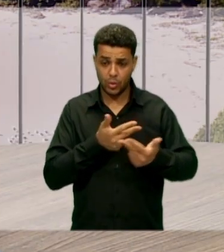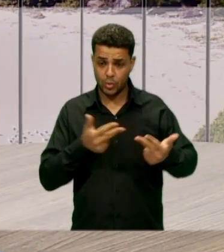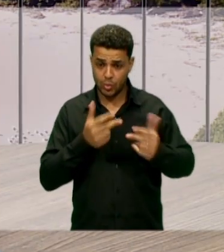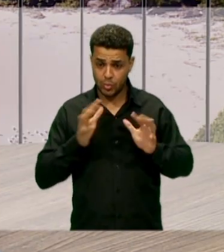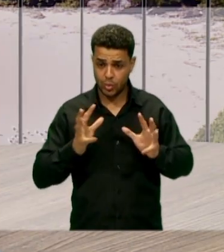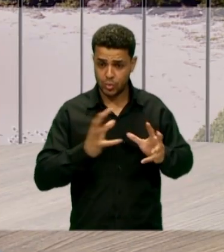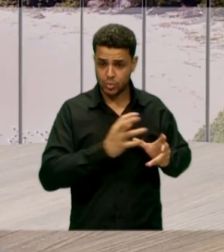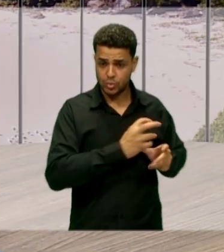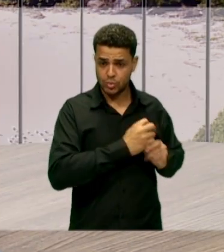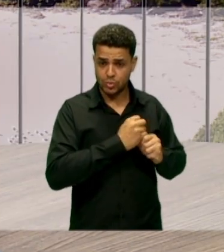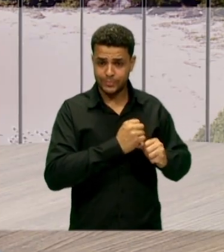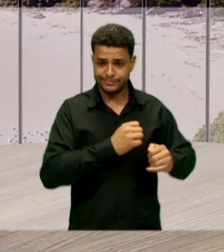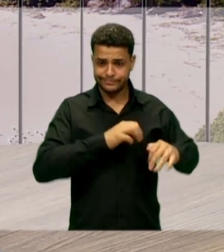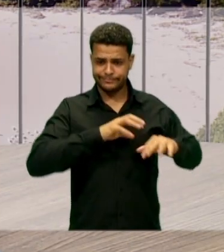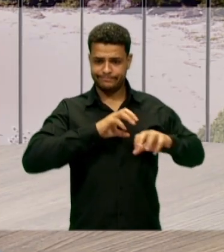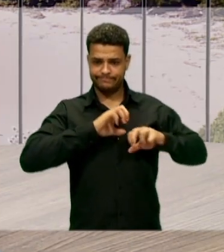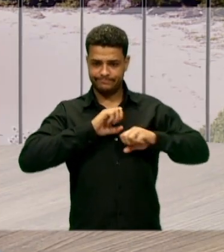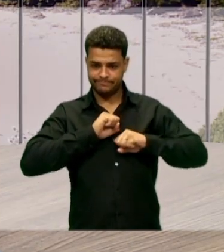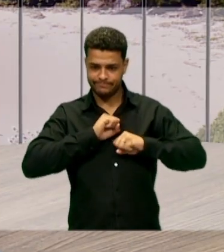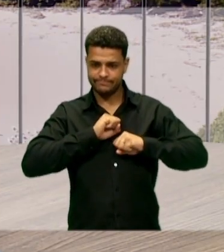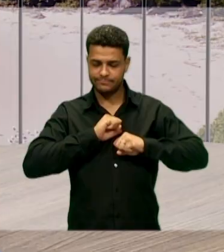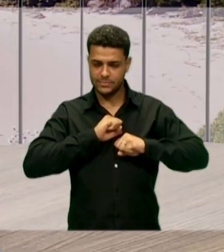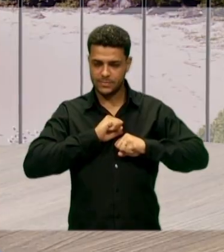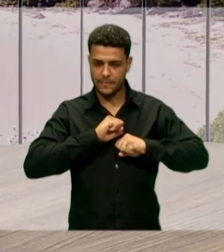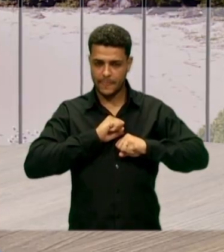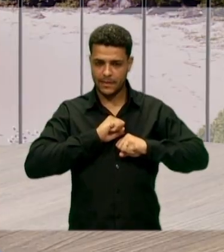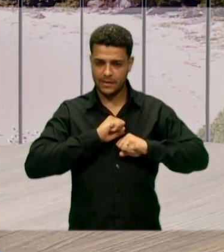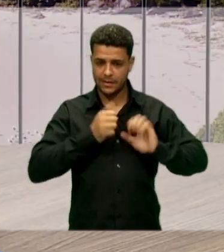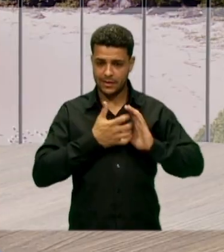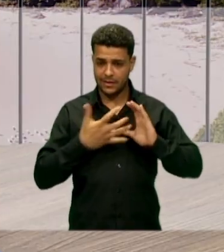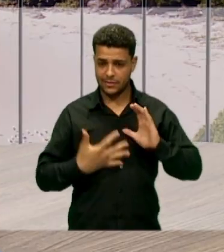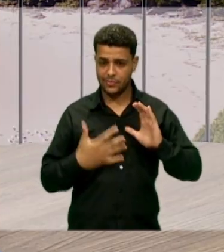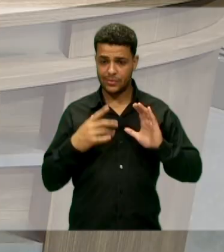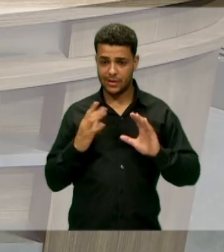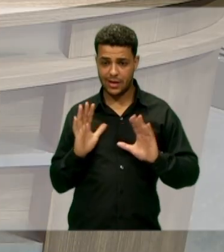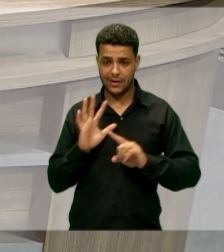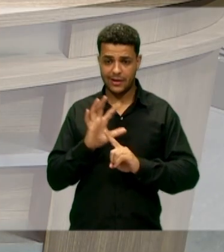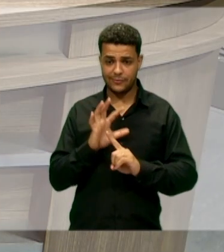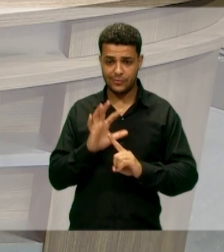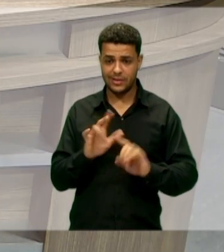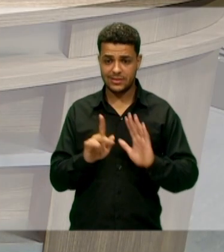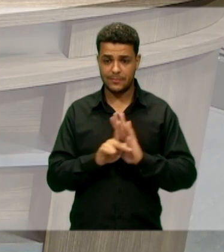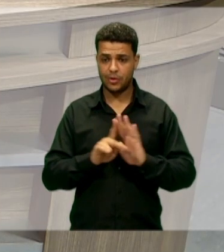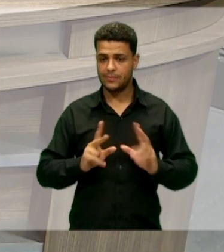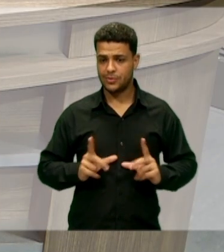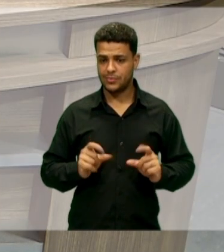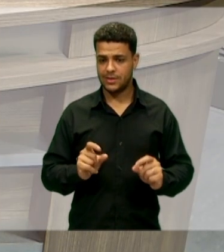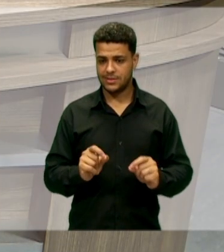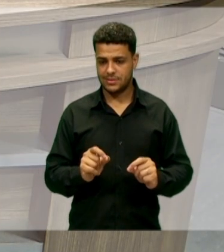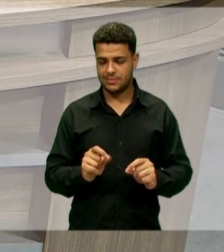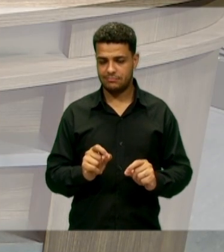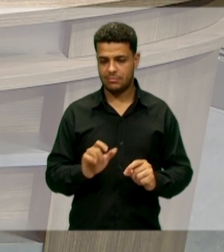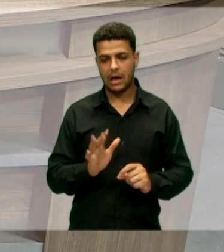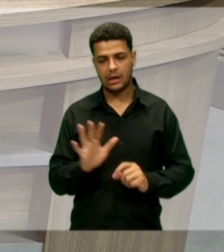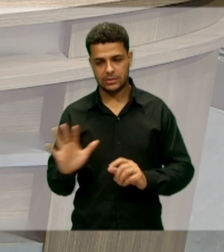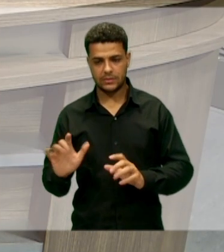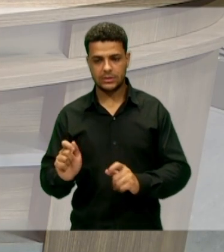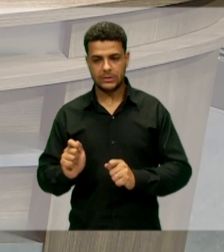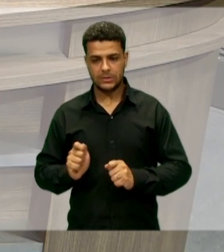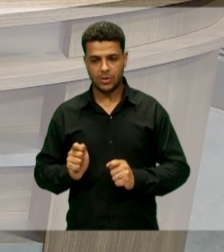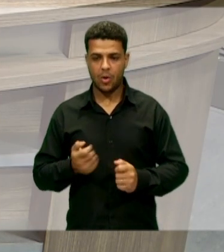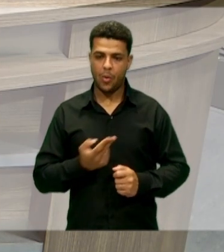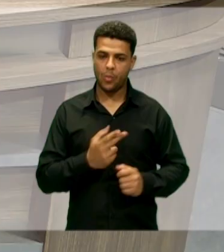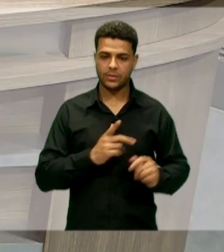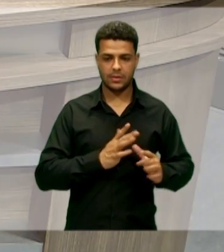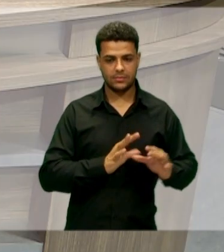isso leva a um conjunto de fatores que predispõem essa pessoa a desenvolver um câncer. Algumas são mais resistentes e